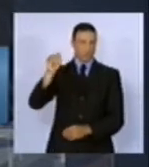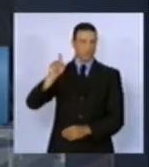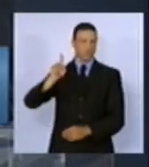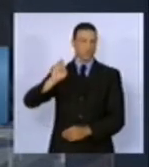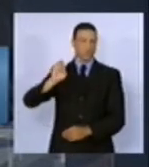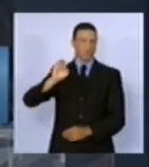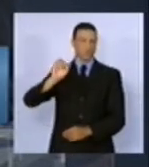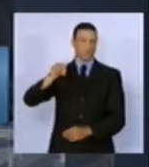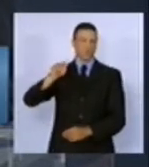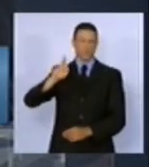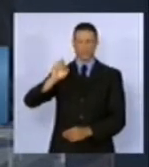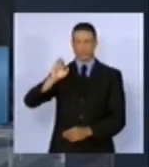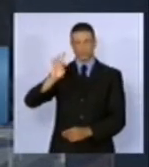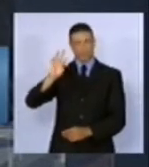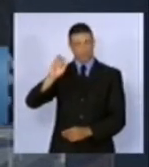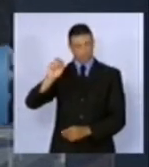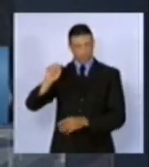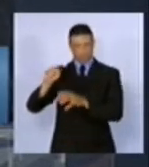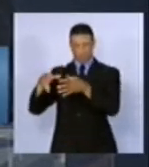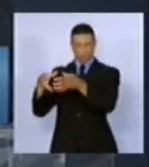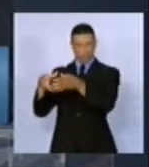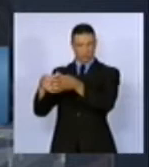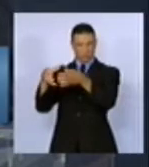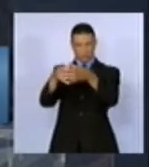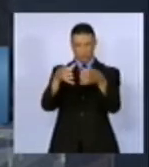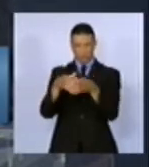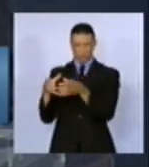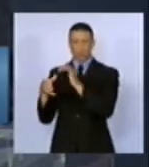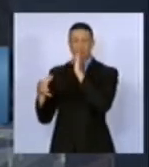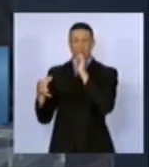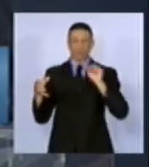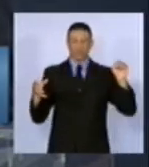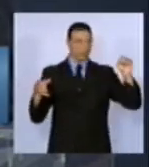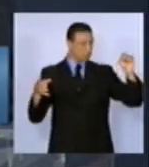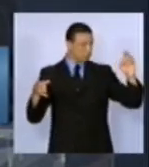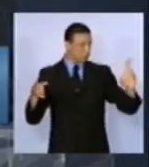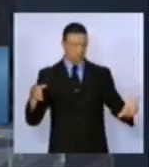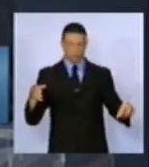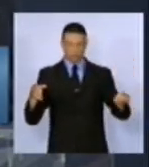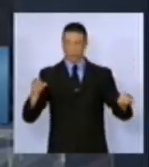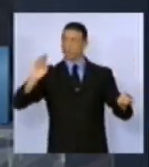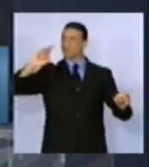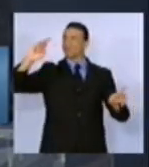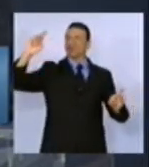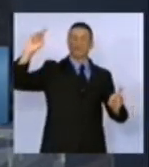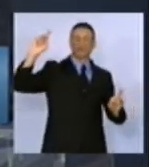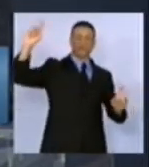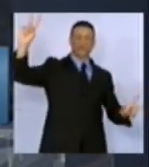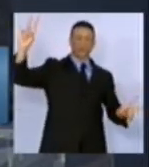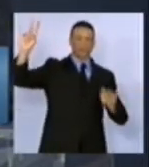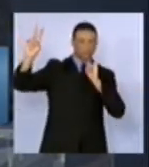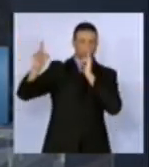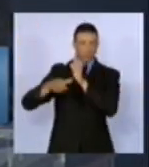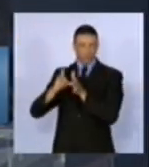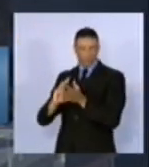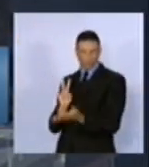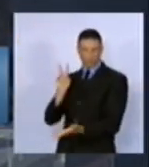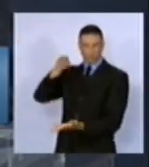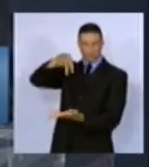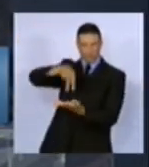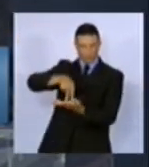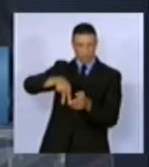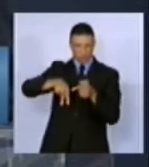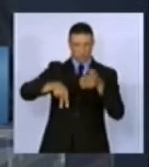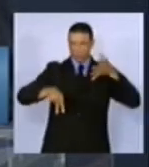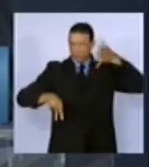Economia familiar é um é bem diferente do centro-sul a gente vê alguns representantes aqui falando aqui que abaixo de